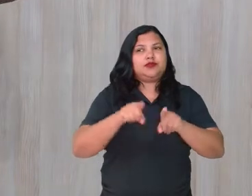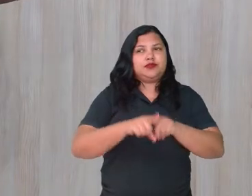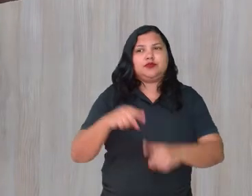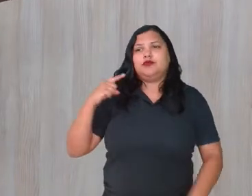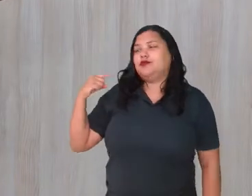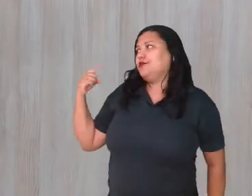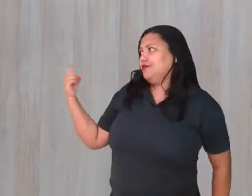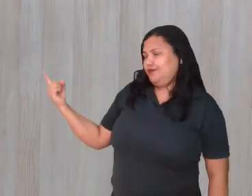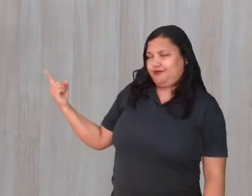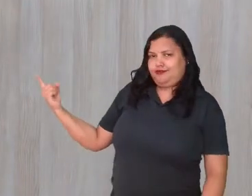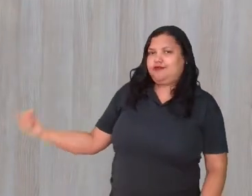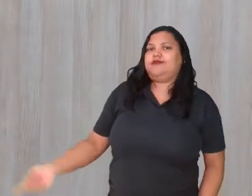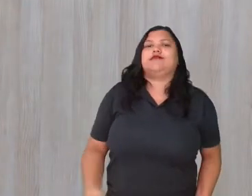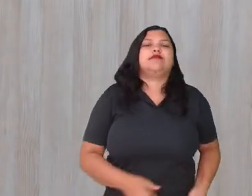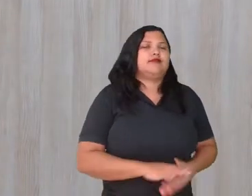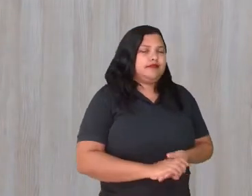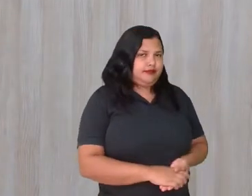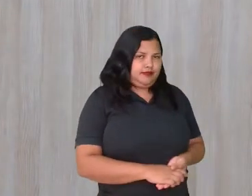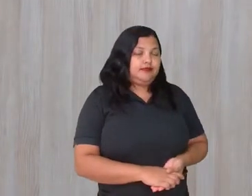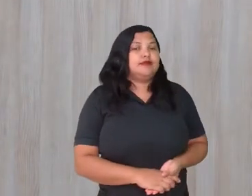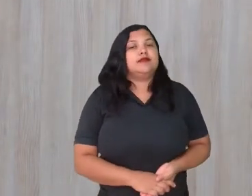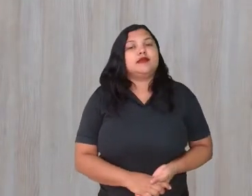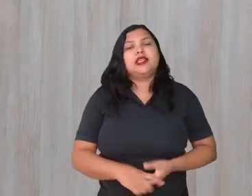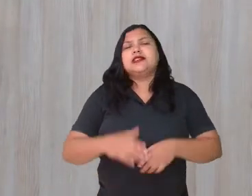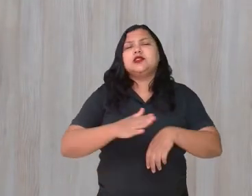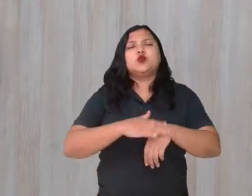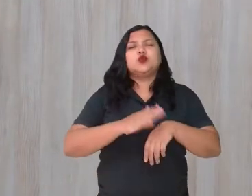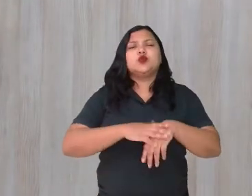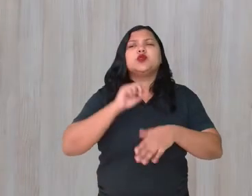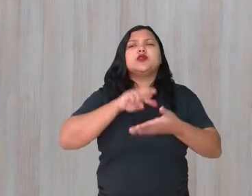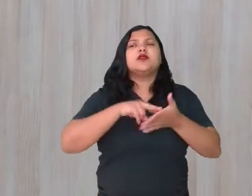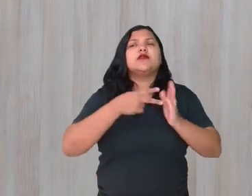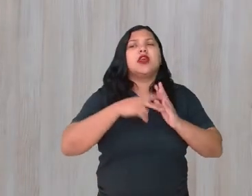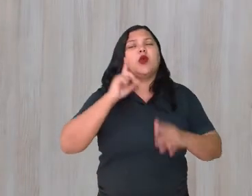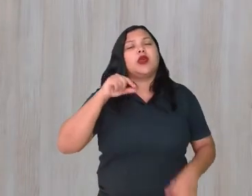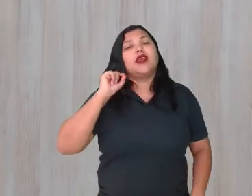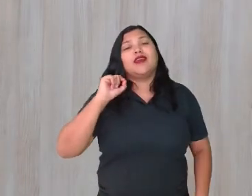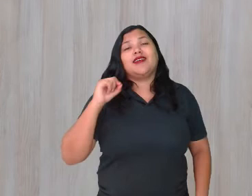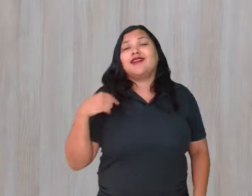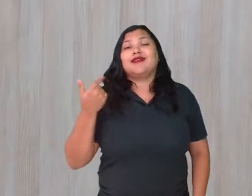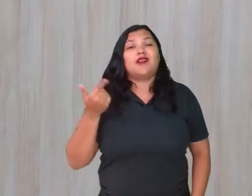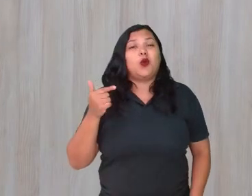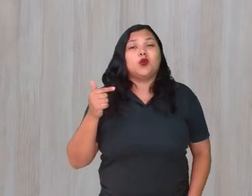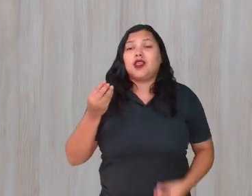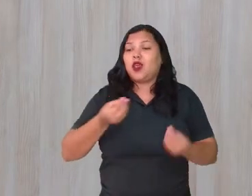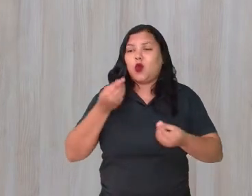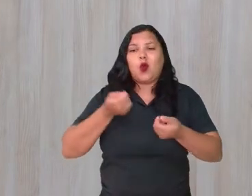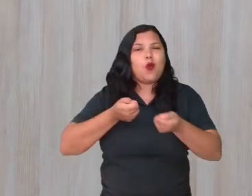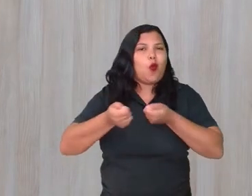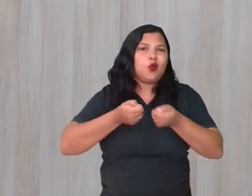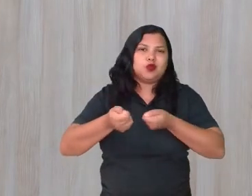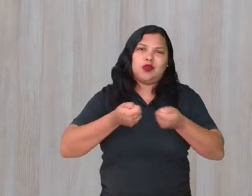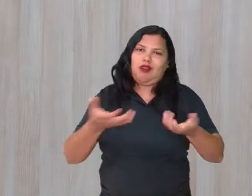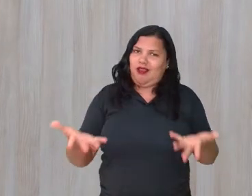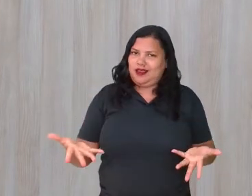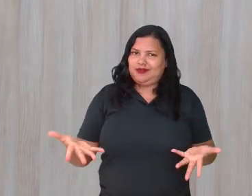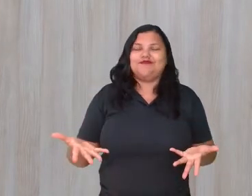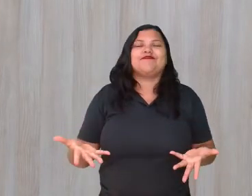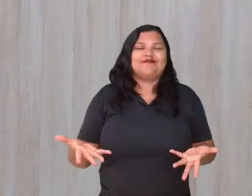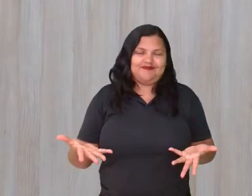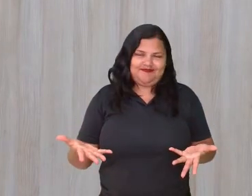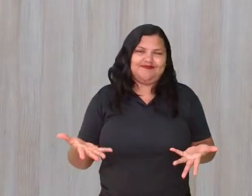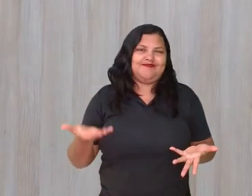com situações aleatórias. E situações aleatórias são simplesmente aquelas em que você não consegue prever